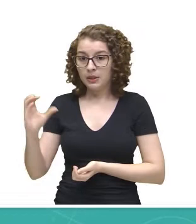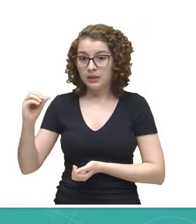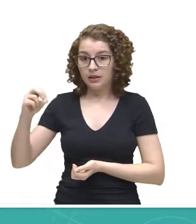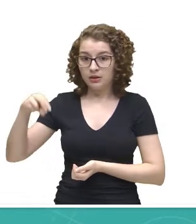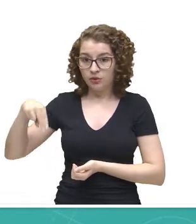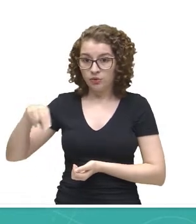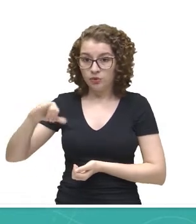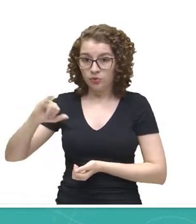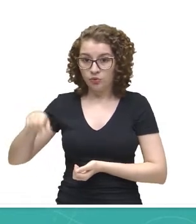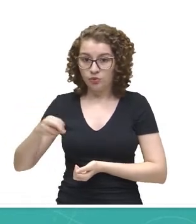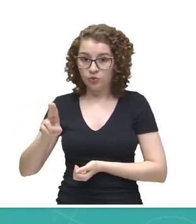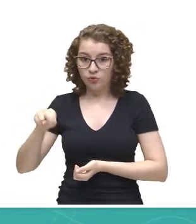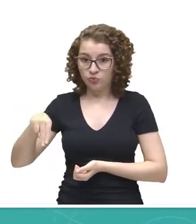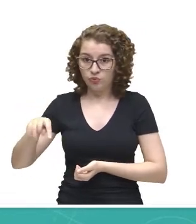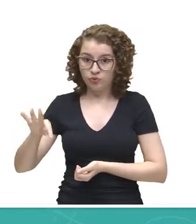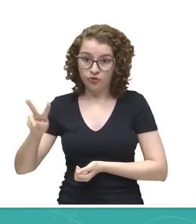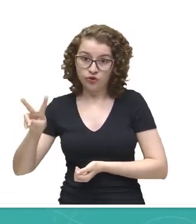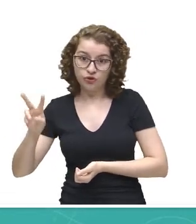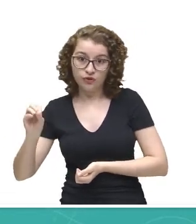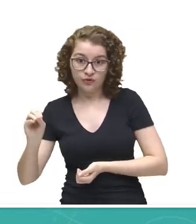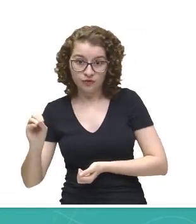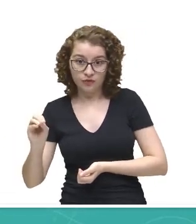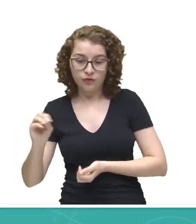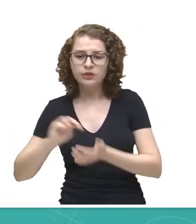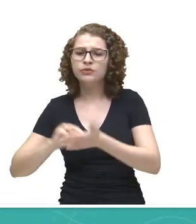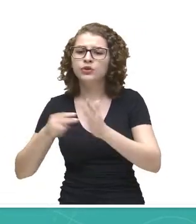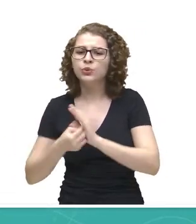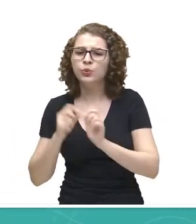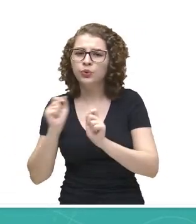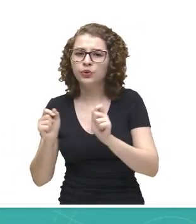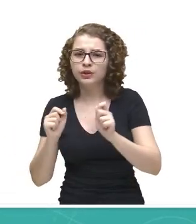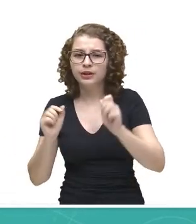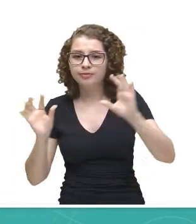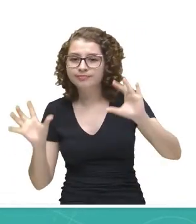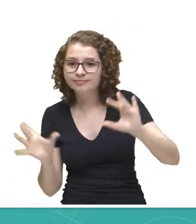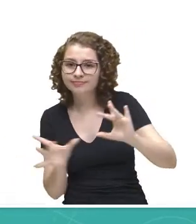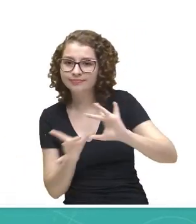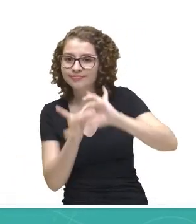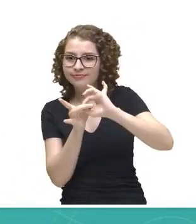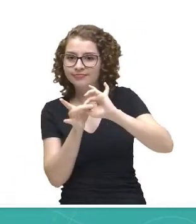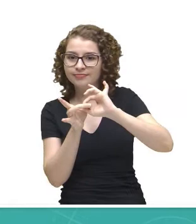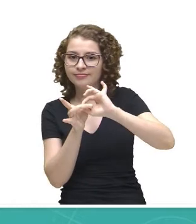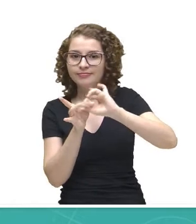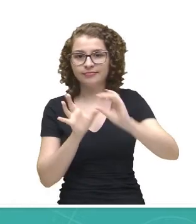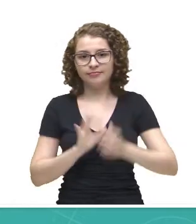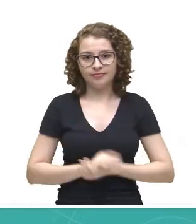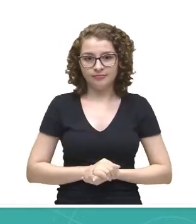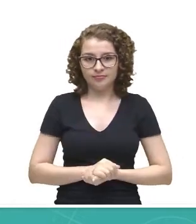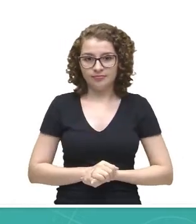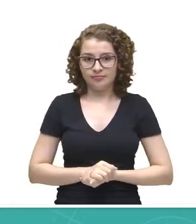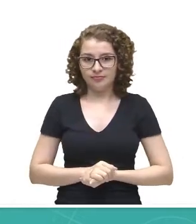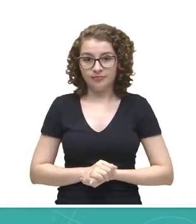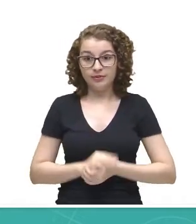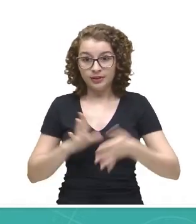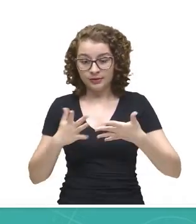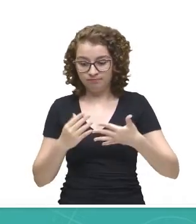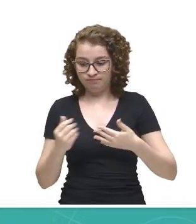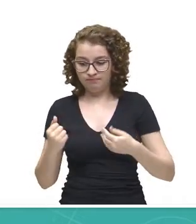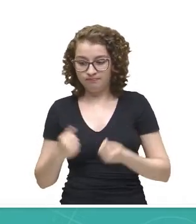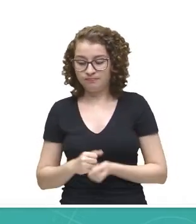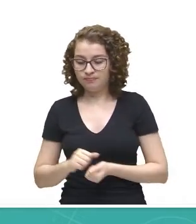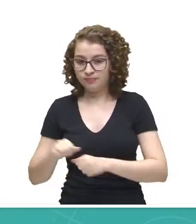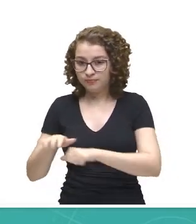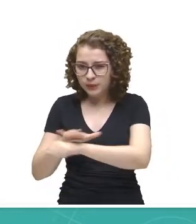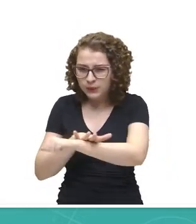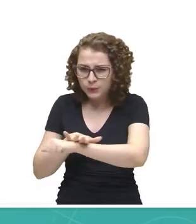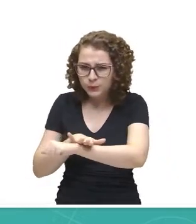tem um significado que significa aí conectivo. O que acontece? Esse tecido, como o